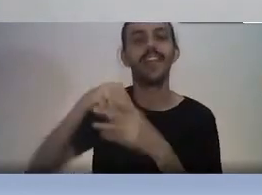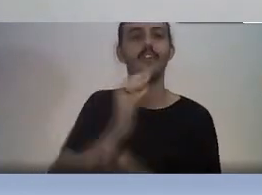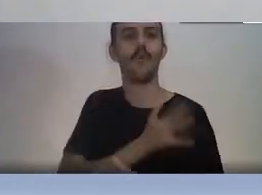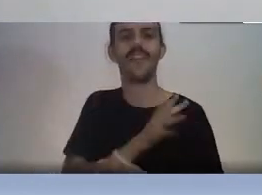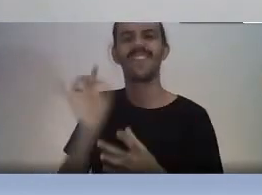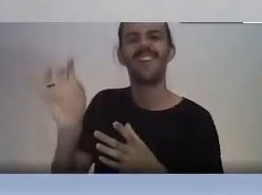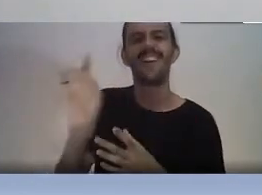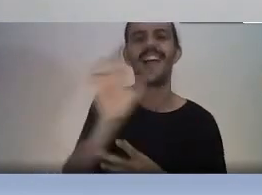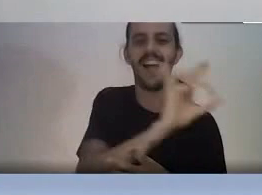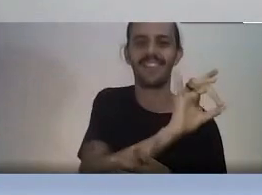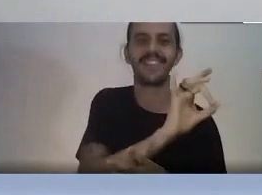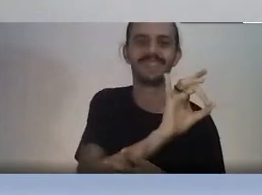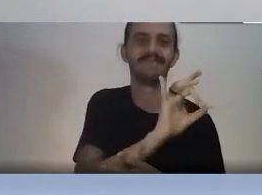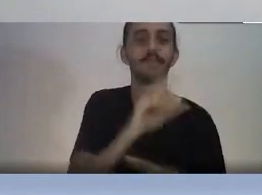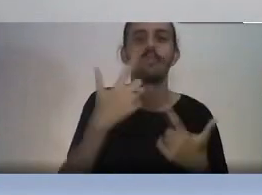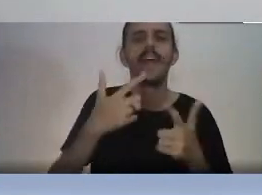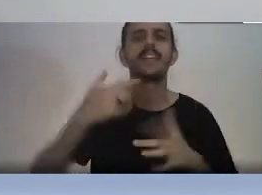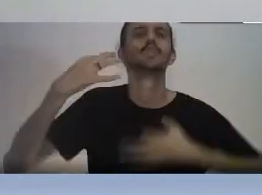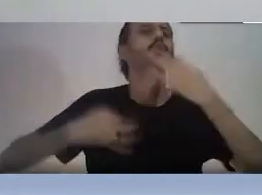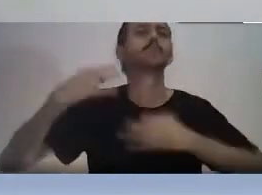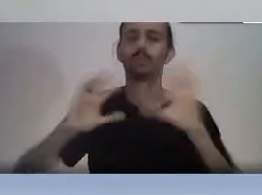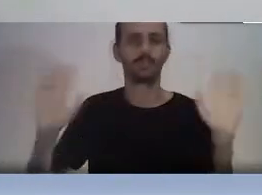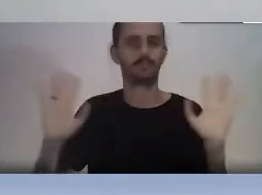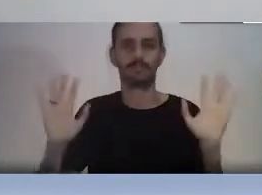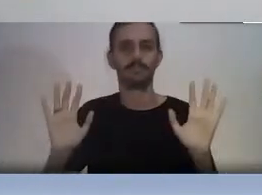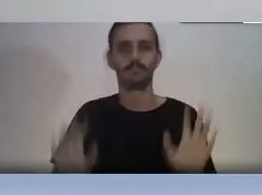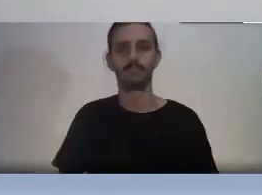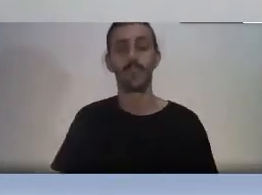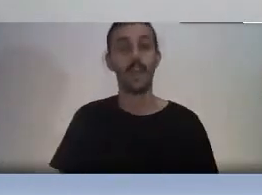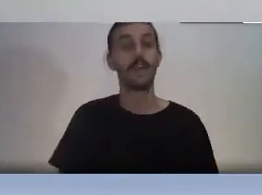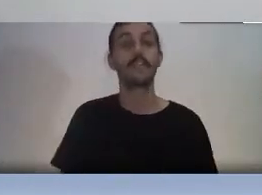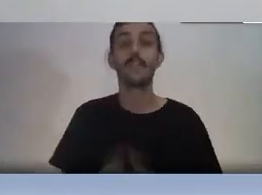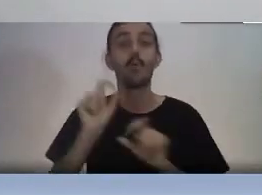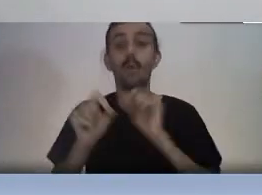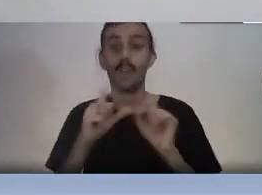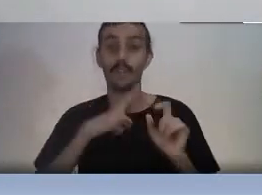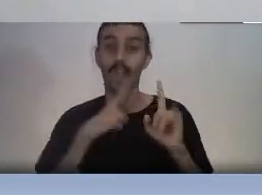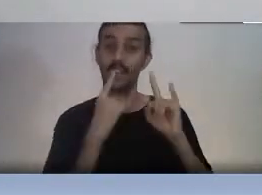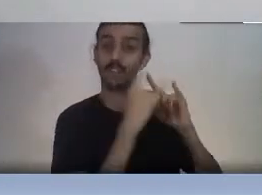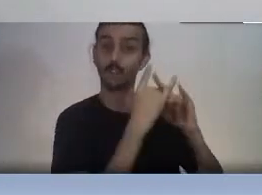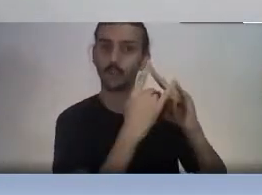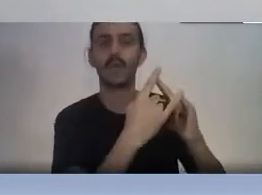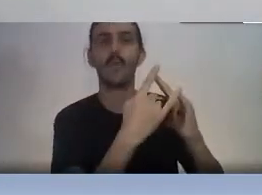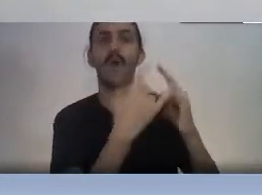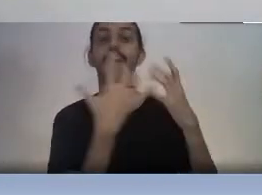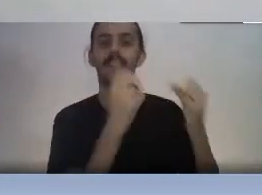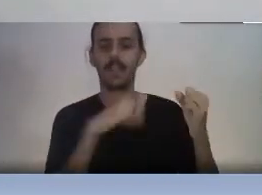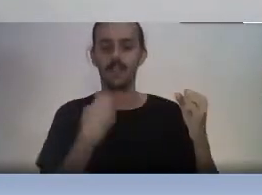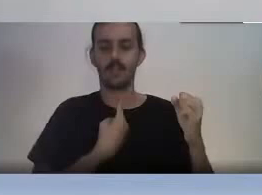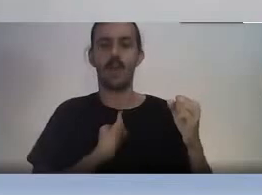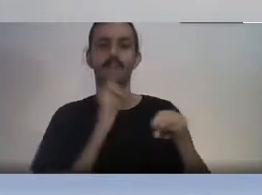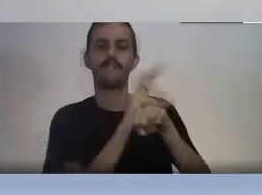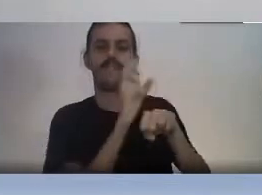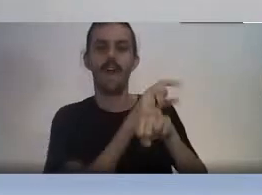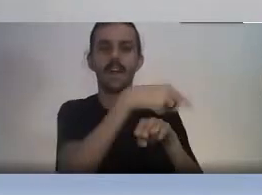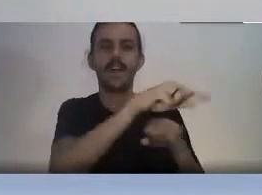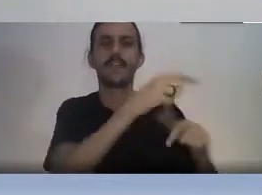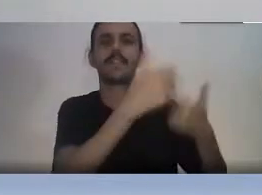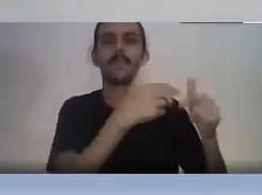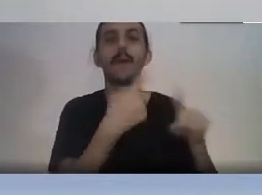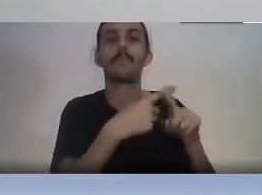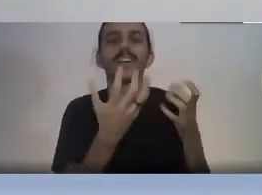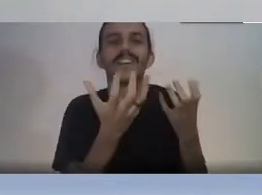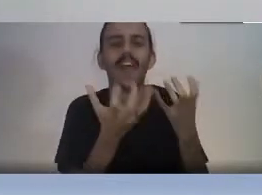por instituições para construir cooperativamente um local melhor de ensino e de trabalho. Entramos em laboratórios e grupos